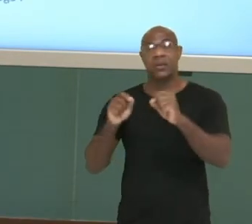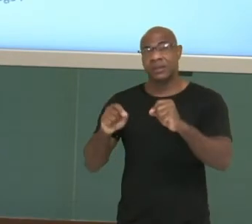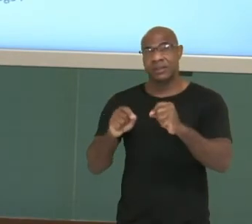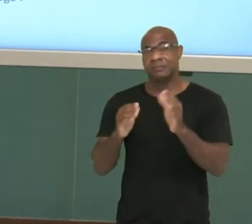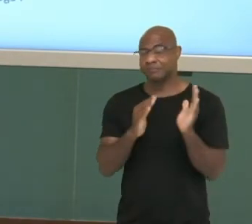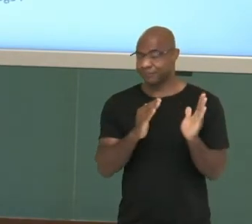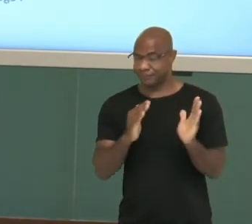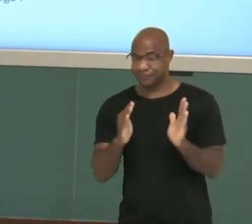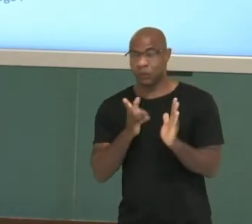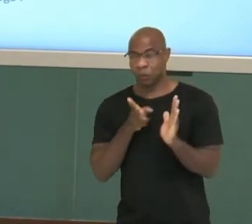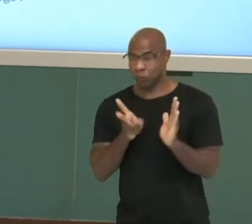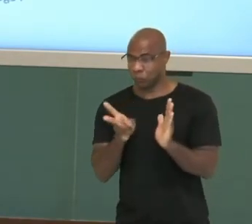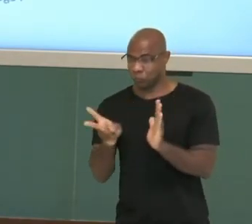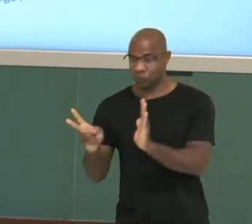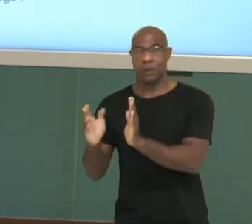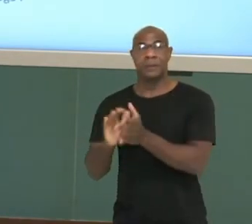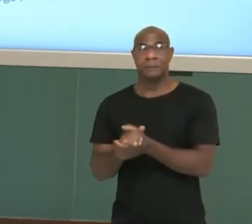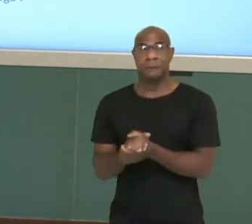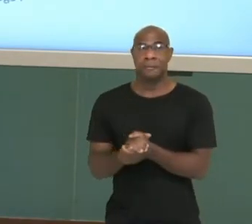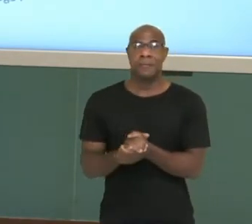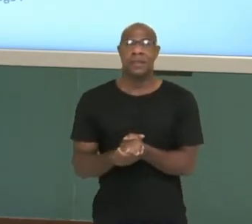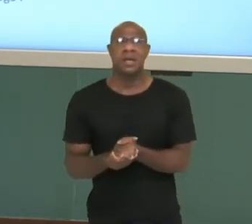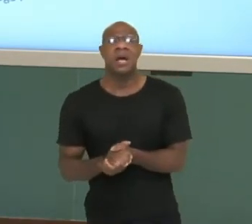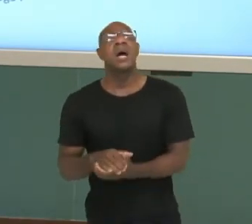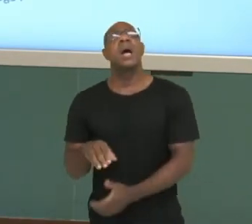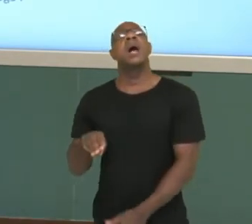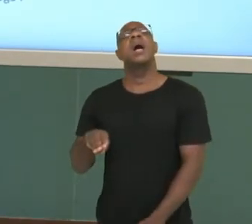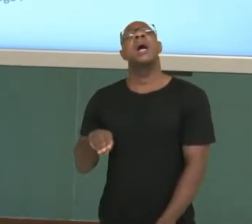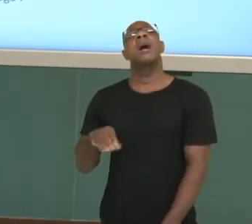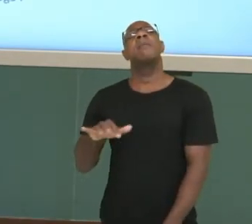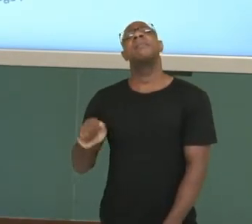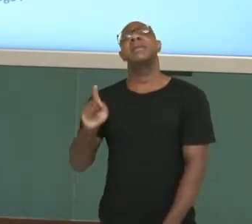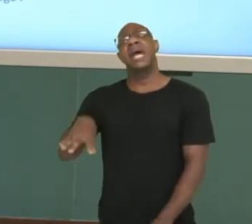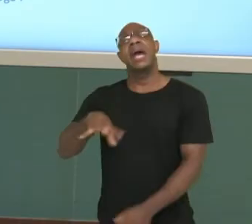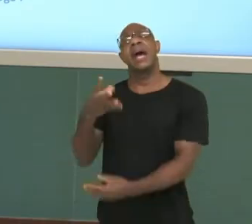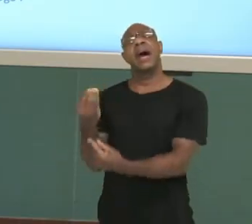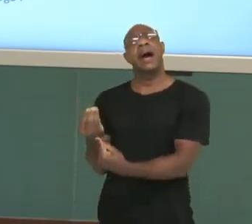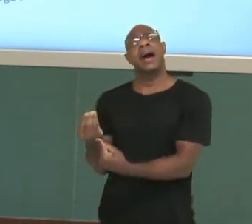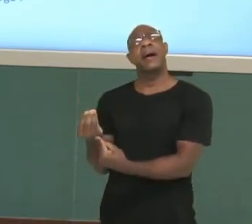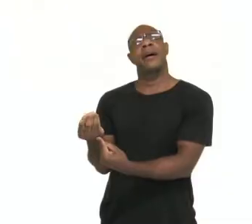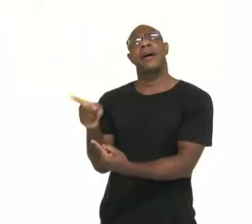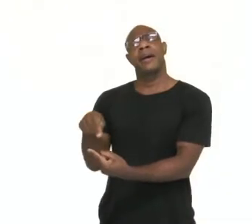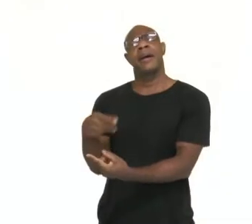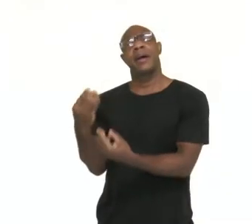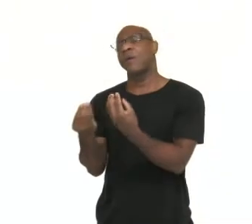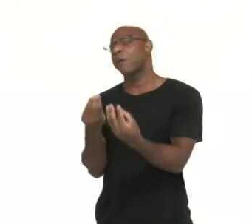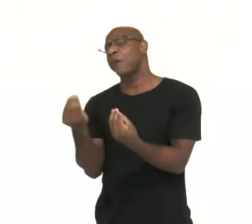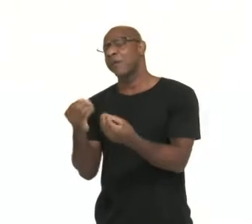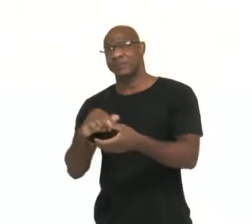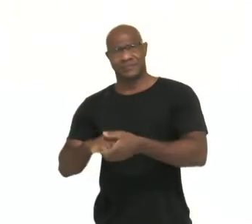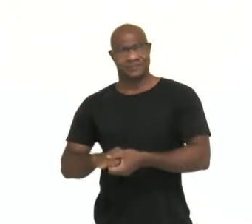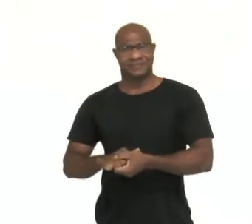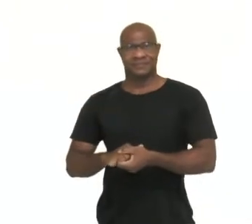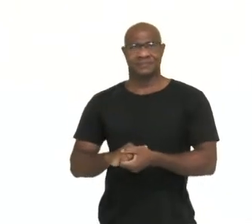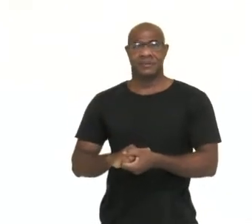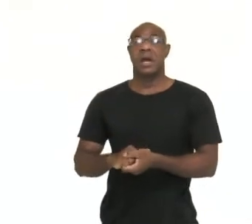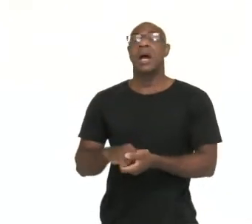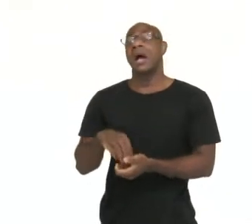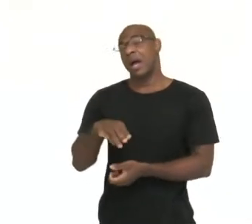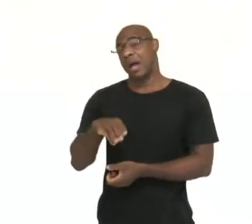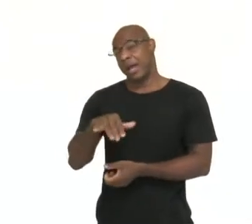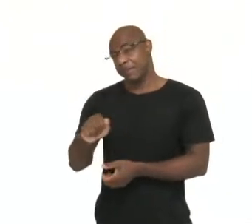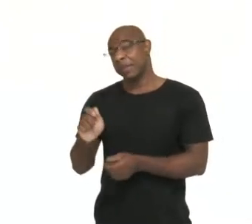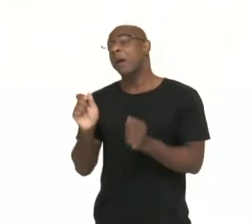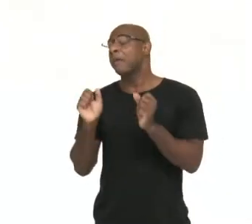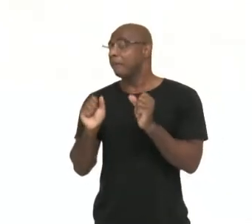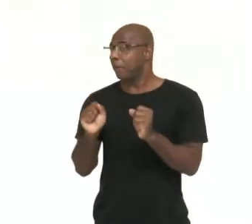tema. Vamos lá? E aí, a mímica, ela é uma arte? Vamos ver então? A mímica